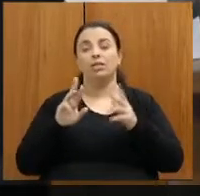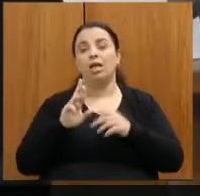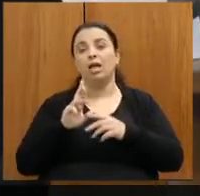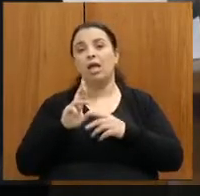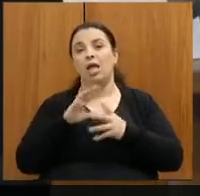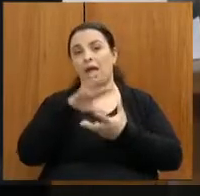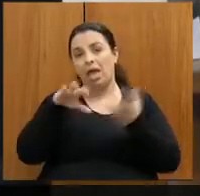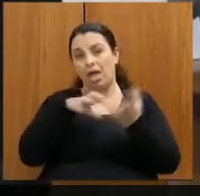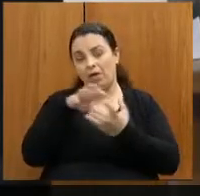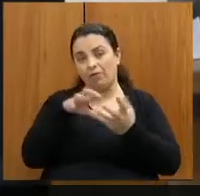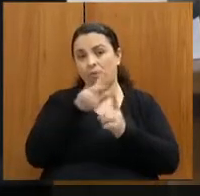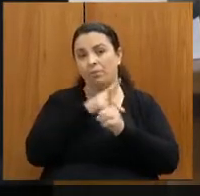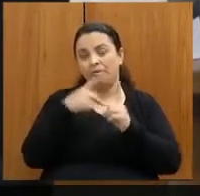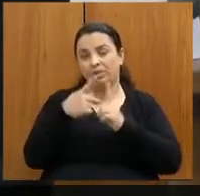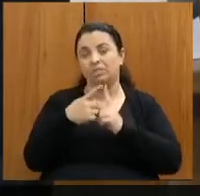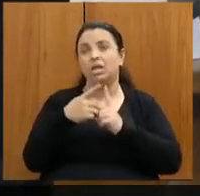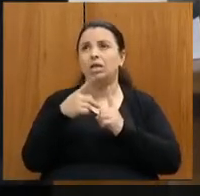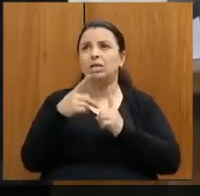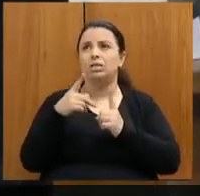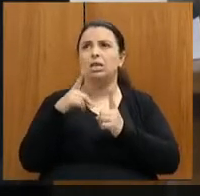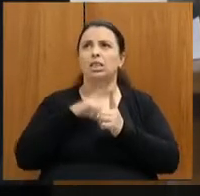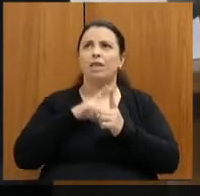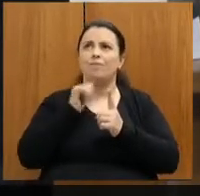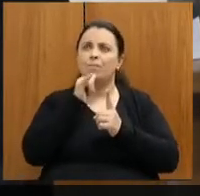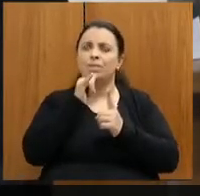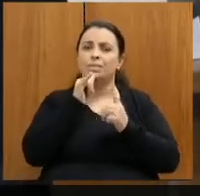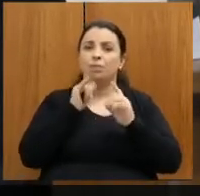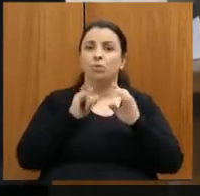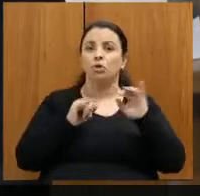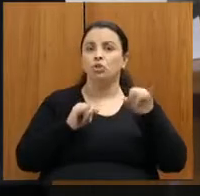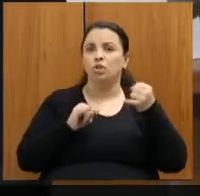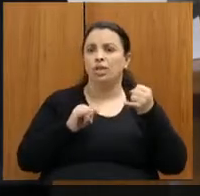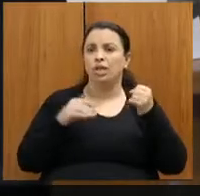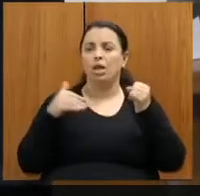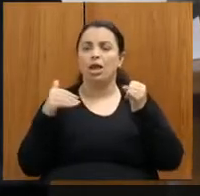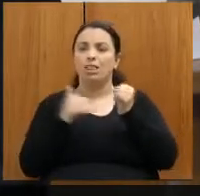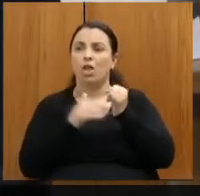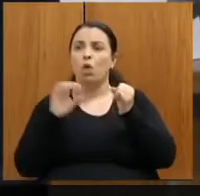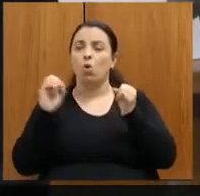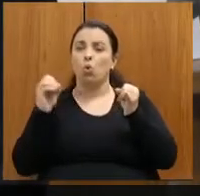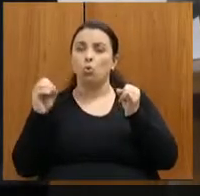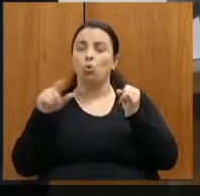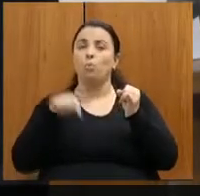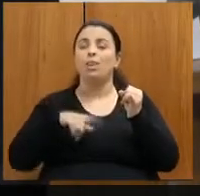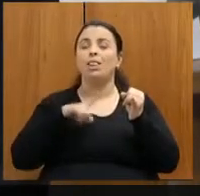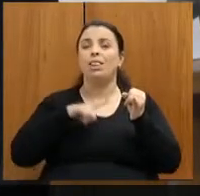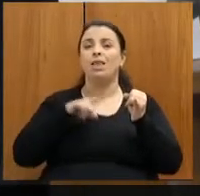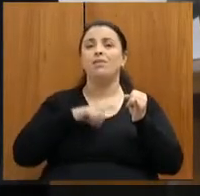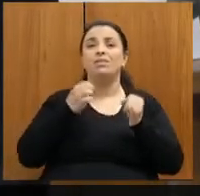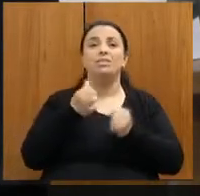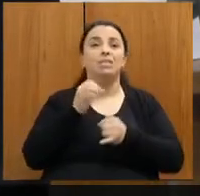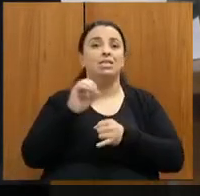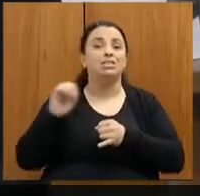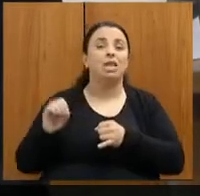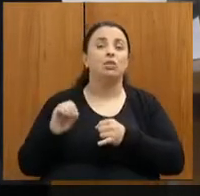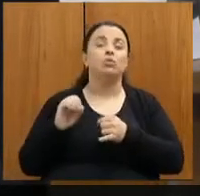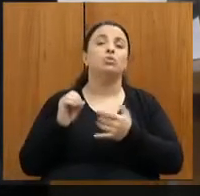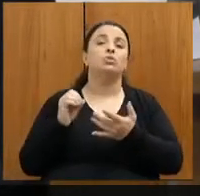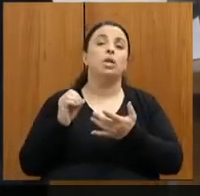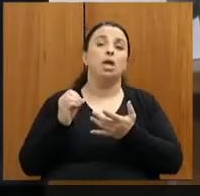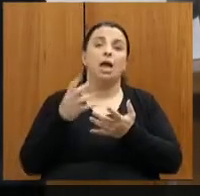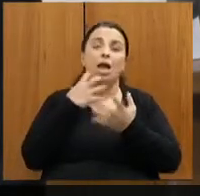previdenciária a base Janeiro a outubro foi 615 milhões de incremento arrecadação previdenciária